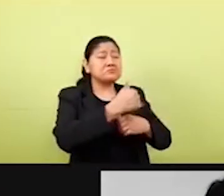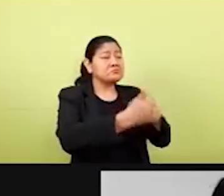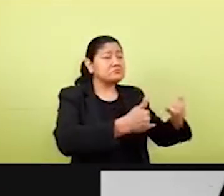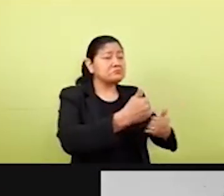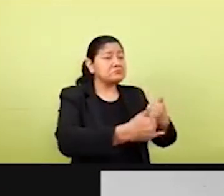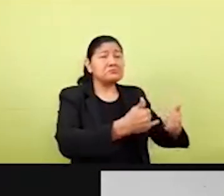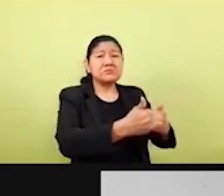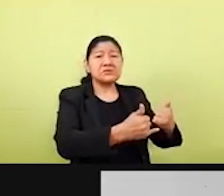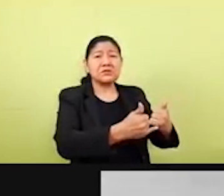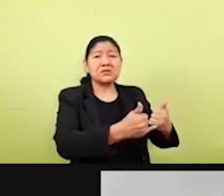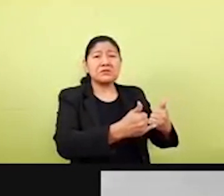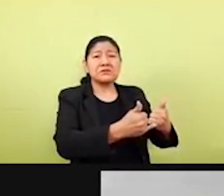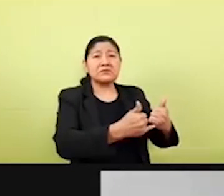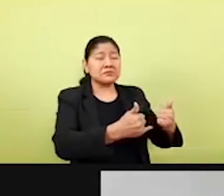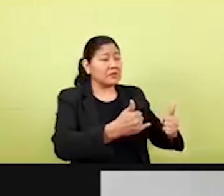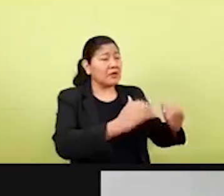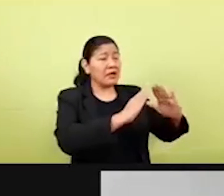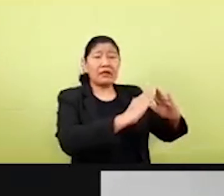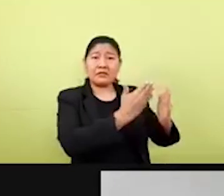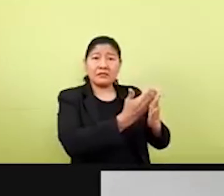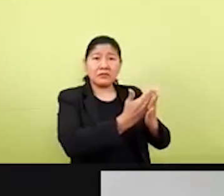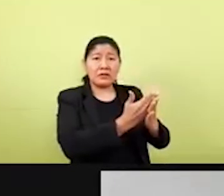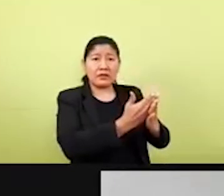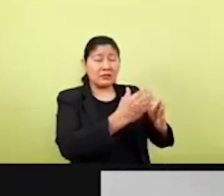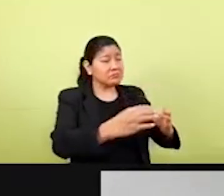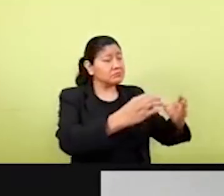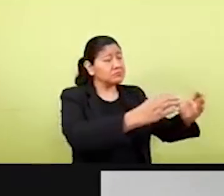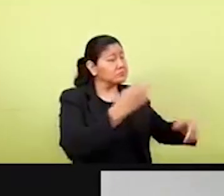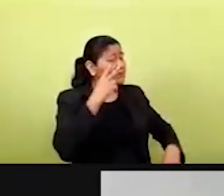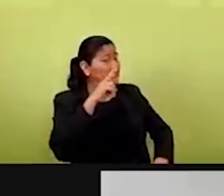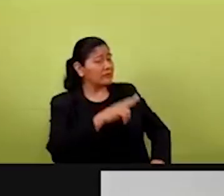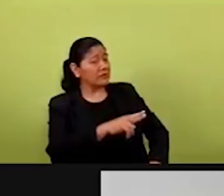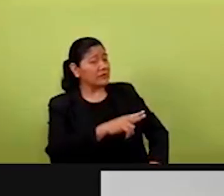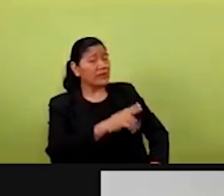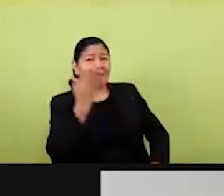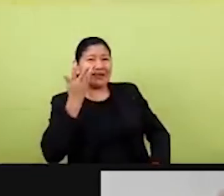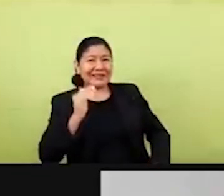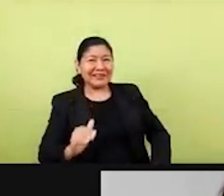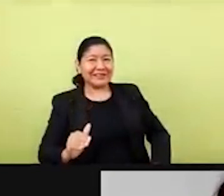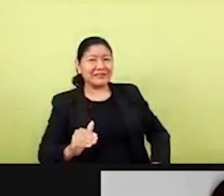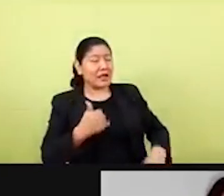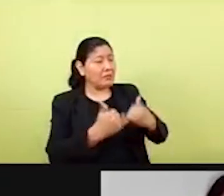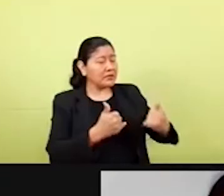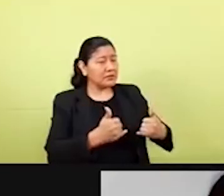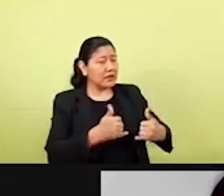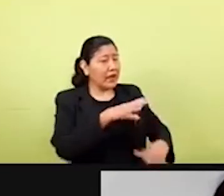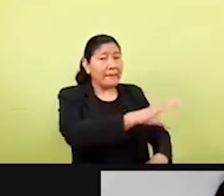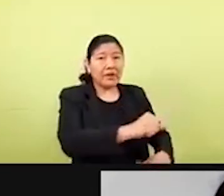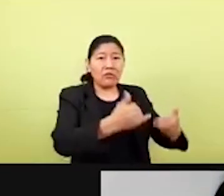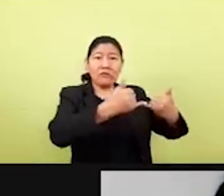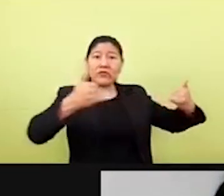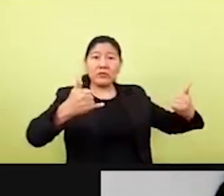do local onde a gente estava fazendo, né, a atividade com as crianças, ela pegou um fio e foi brincar com